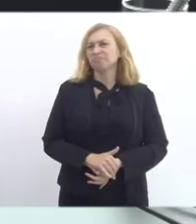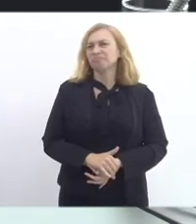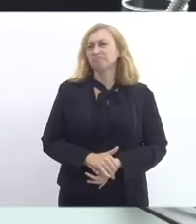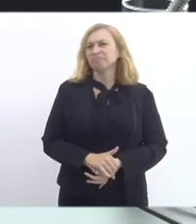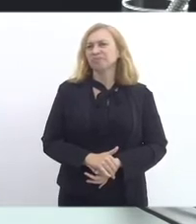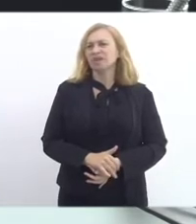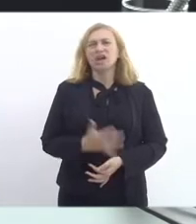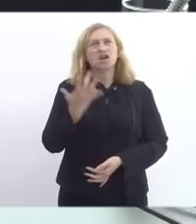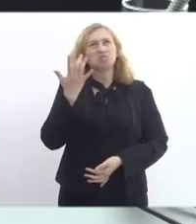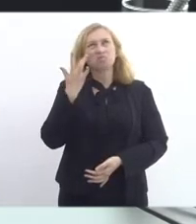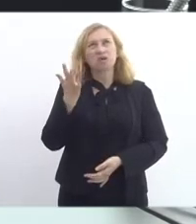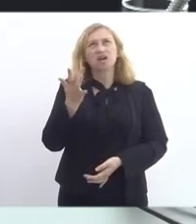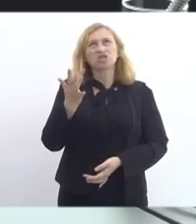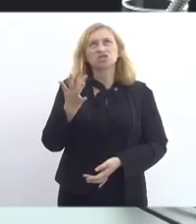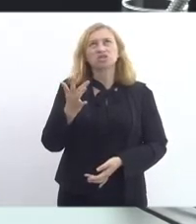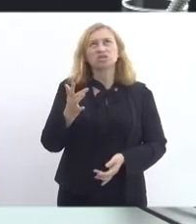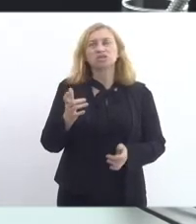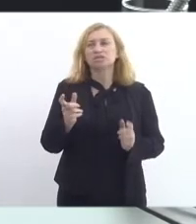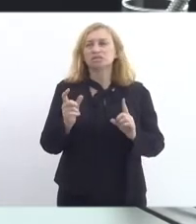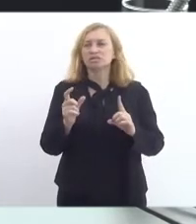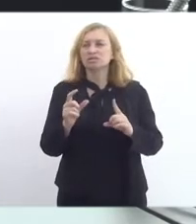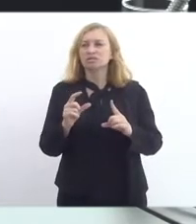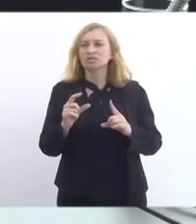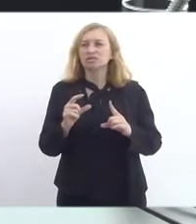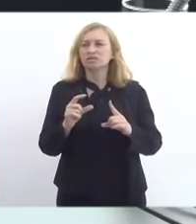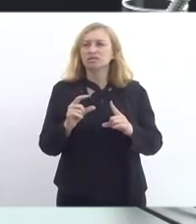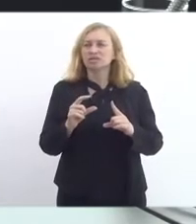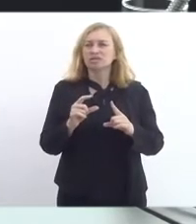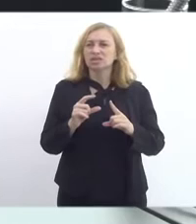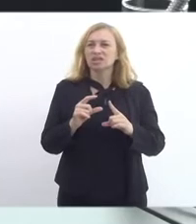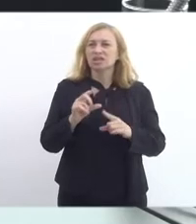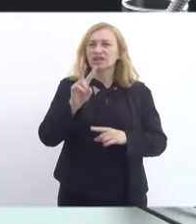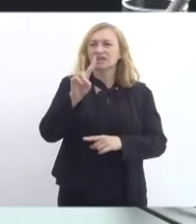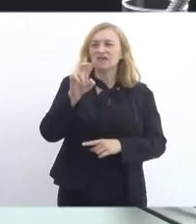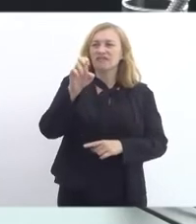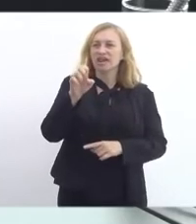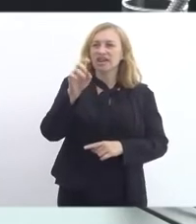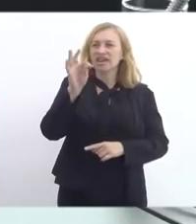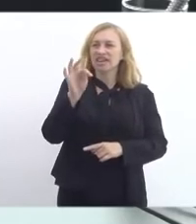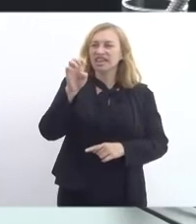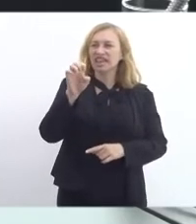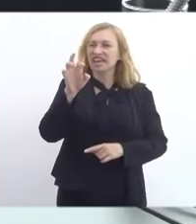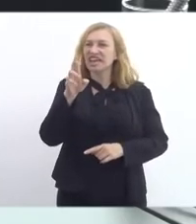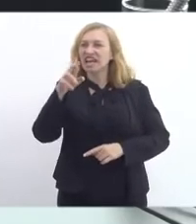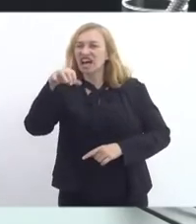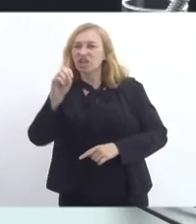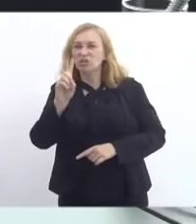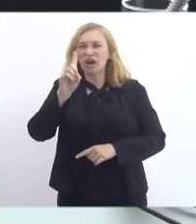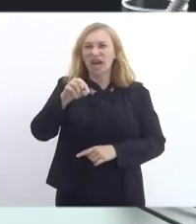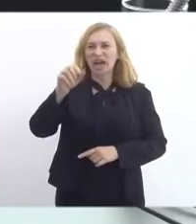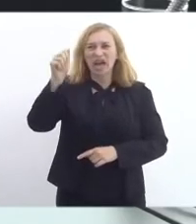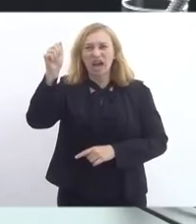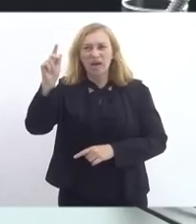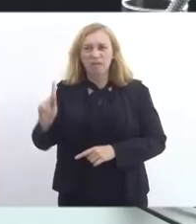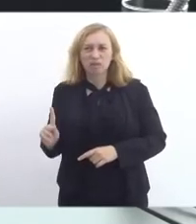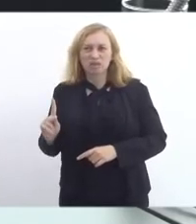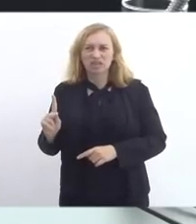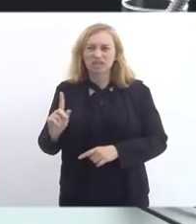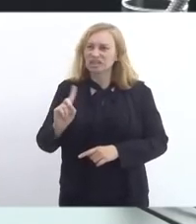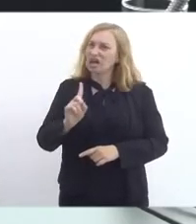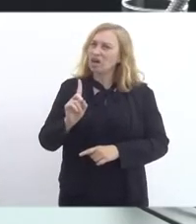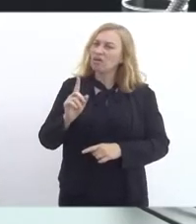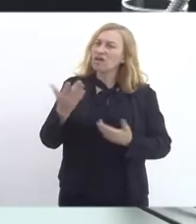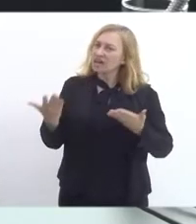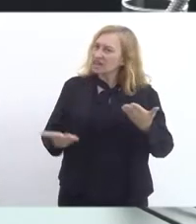de ser veterano seja de estar aposentado. É verdade. Porque é que ou que serviu.